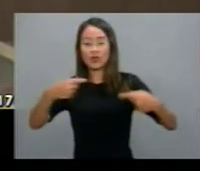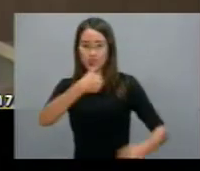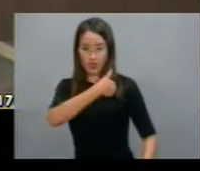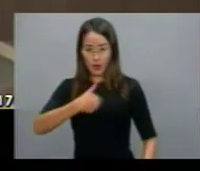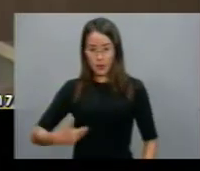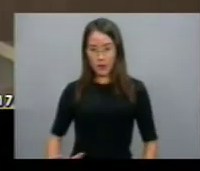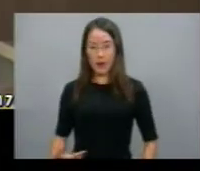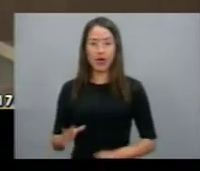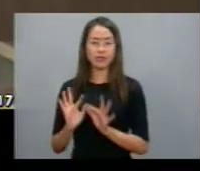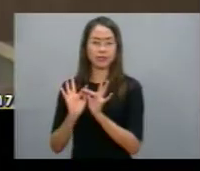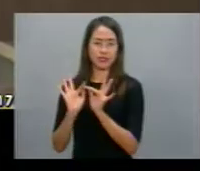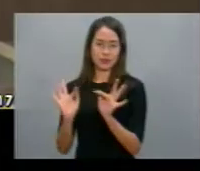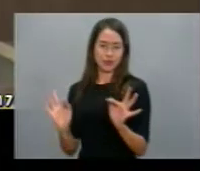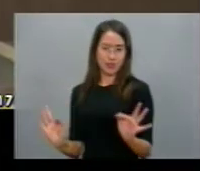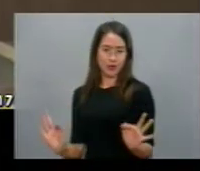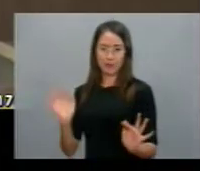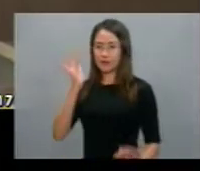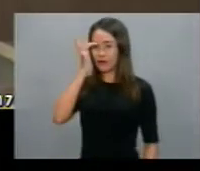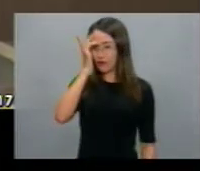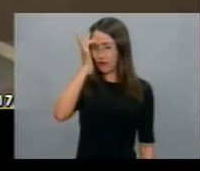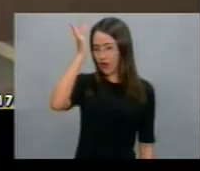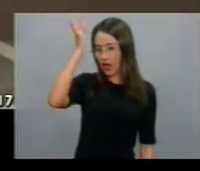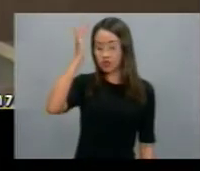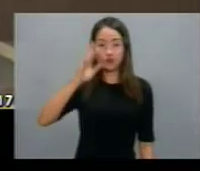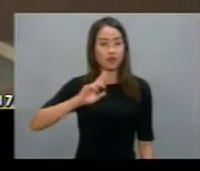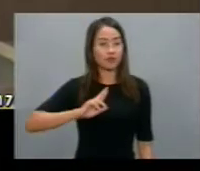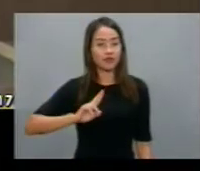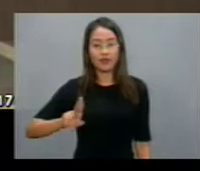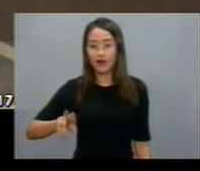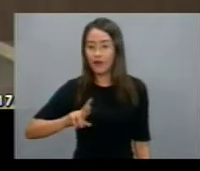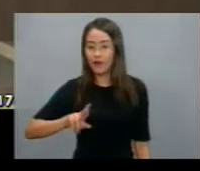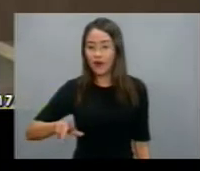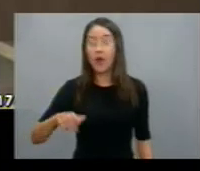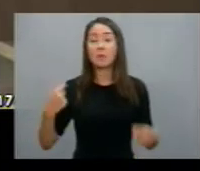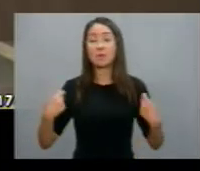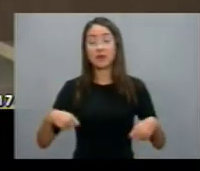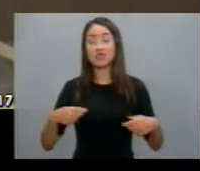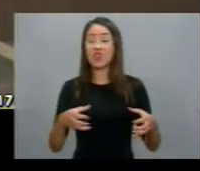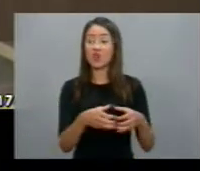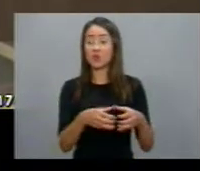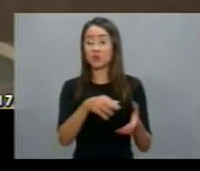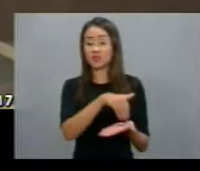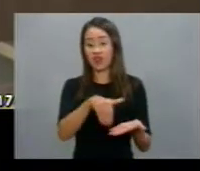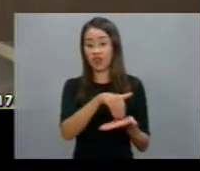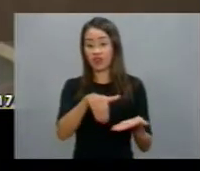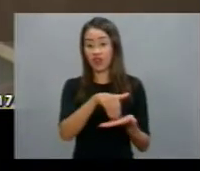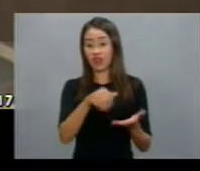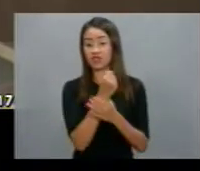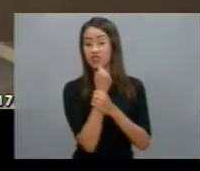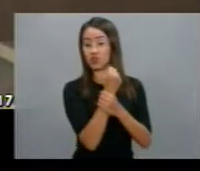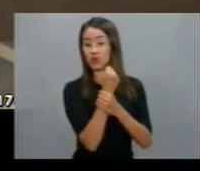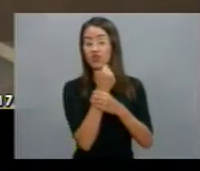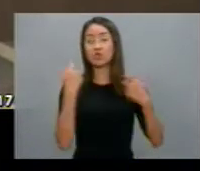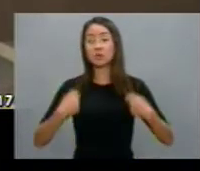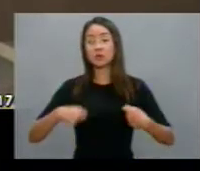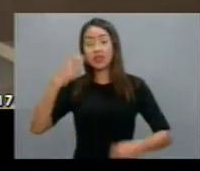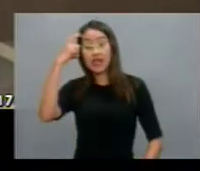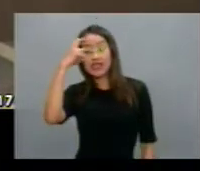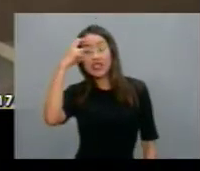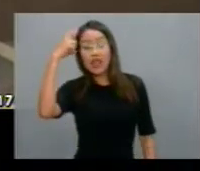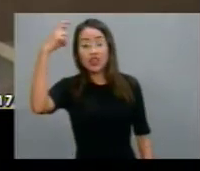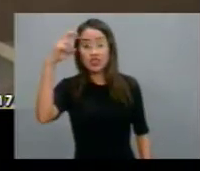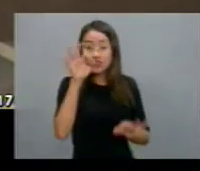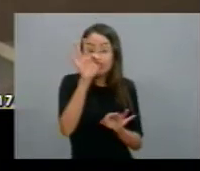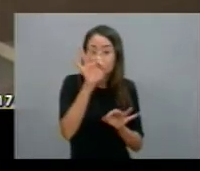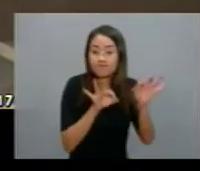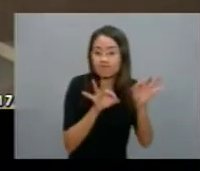simples. Depende muito mais de inteligência do que força. Depende muito mais de